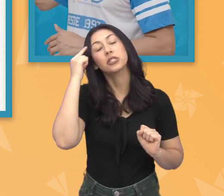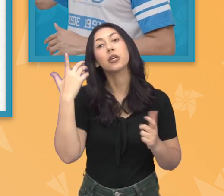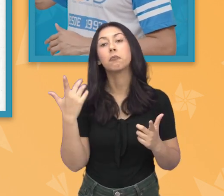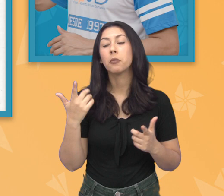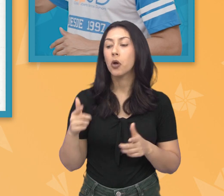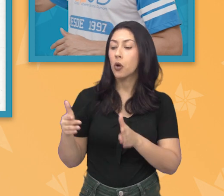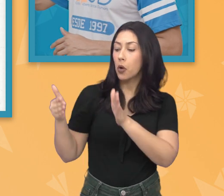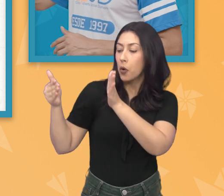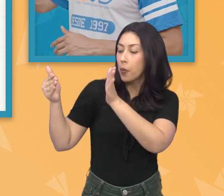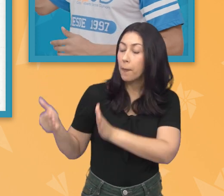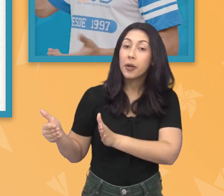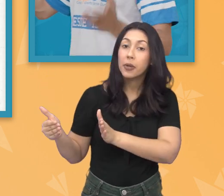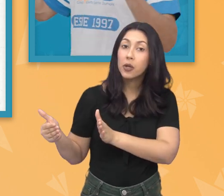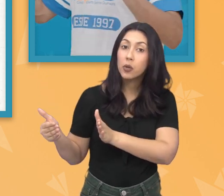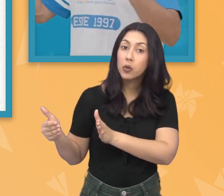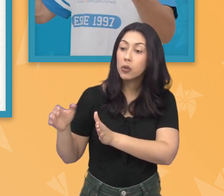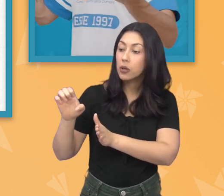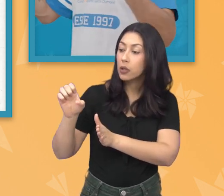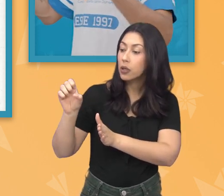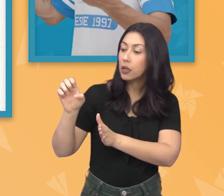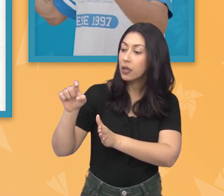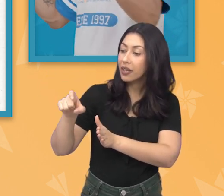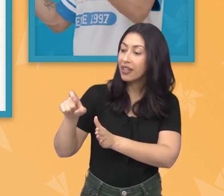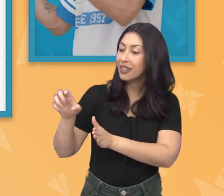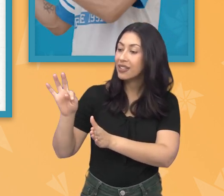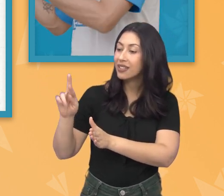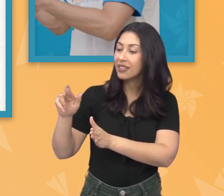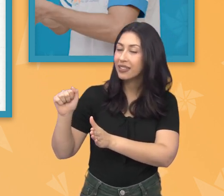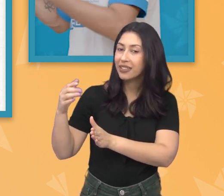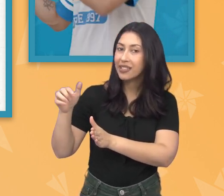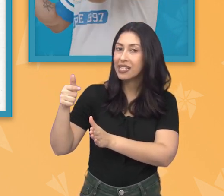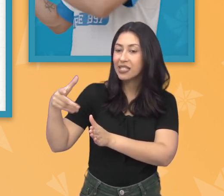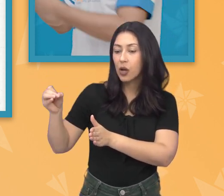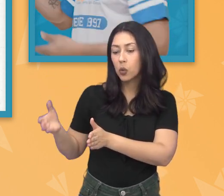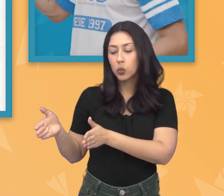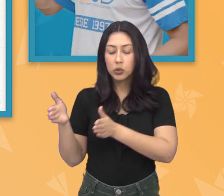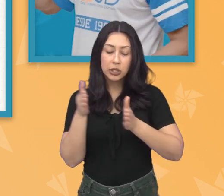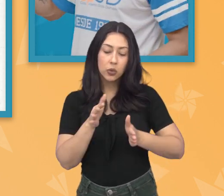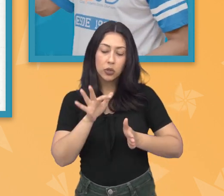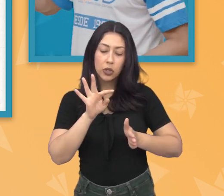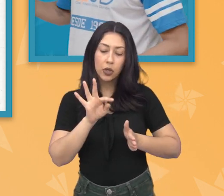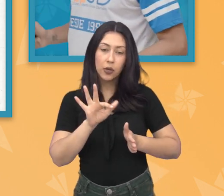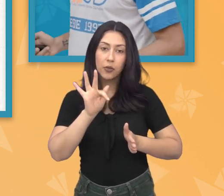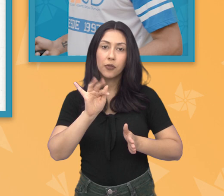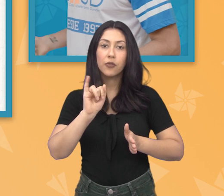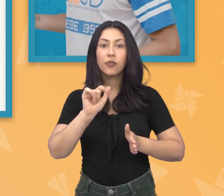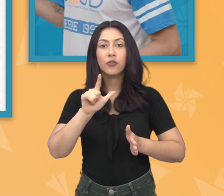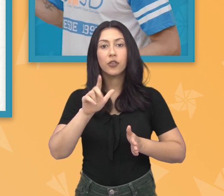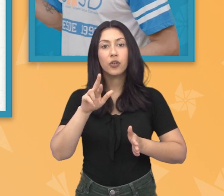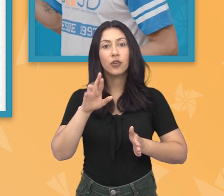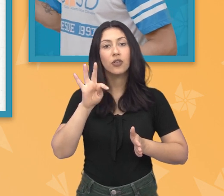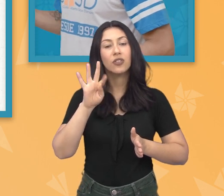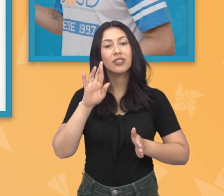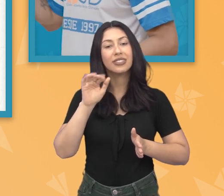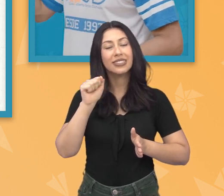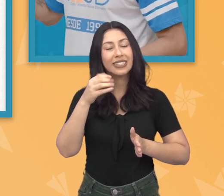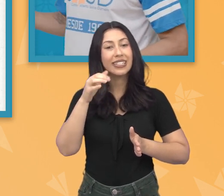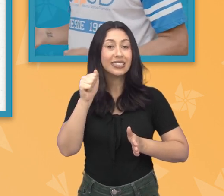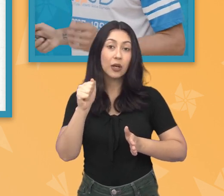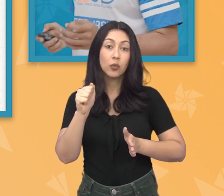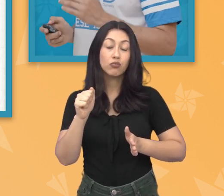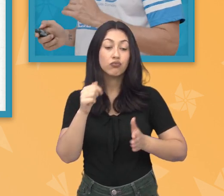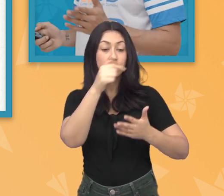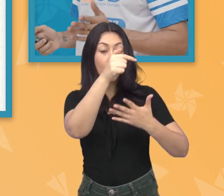A primeira parte vai ser extrair, então é extração, e a segunda que é a filtração. Isso nos dá a alternativa então D,